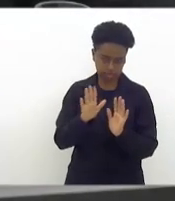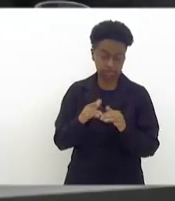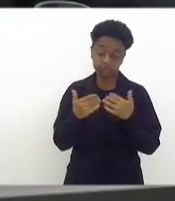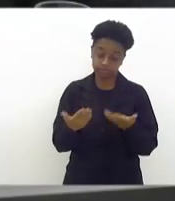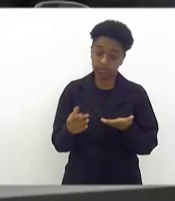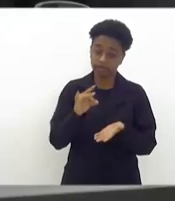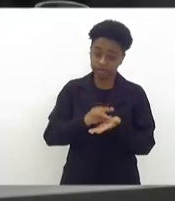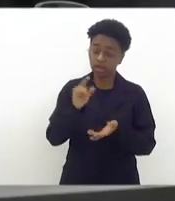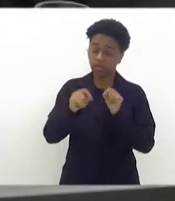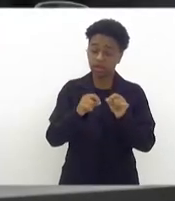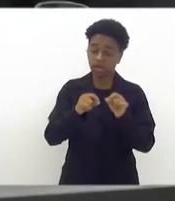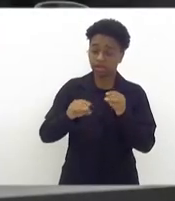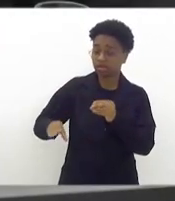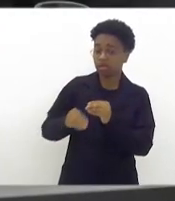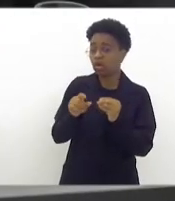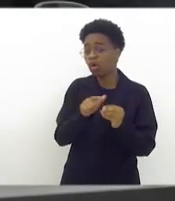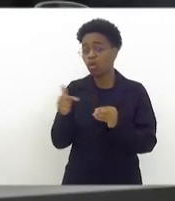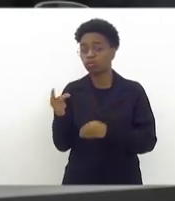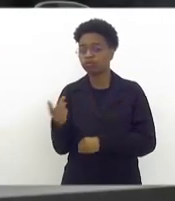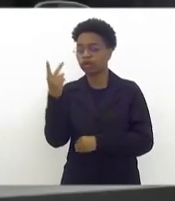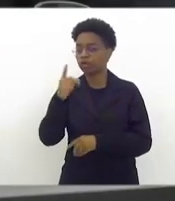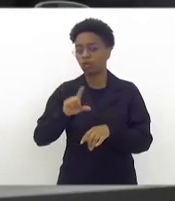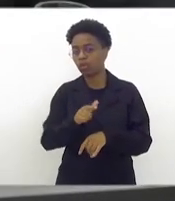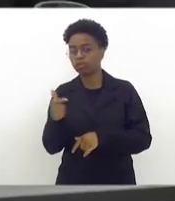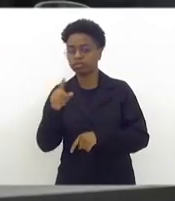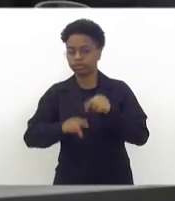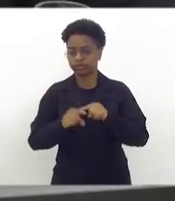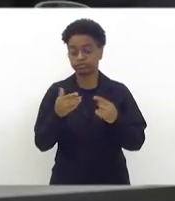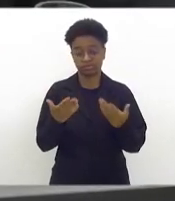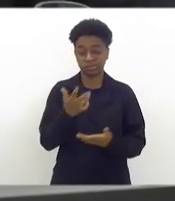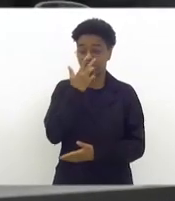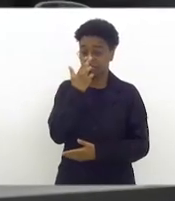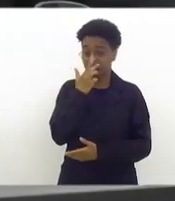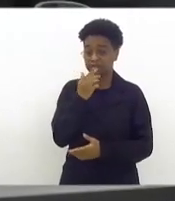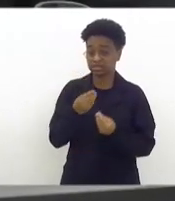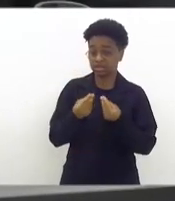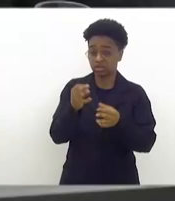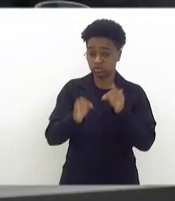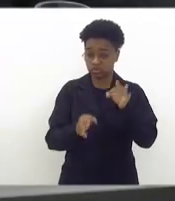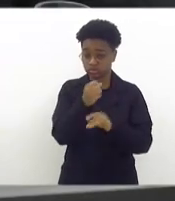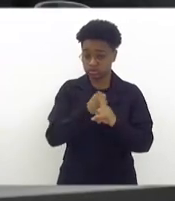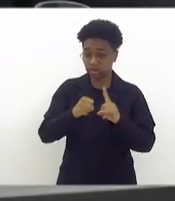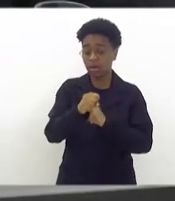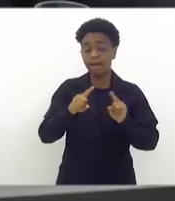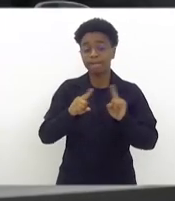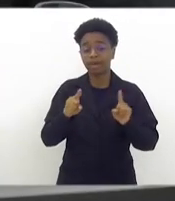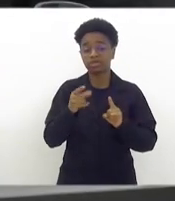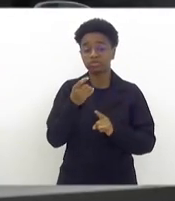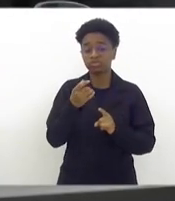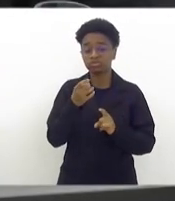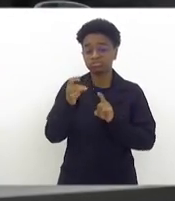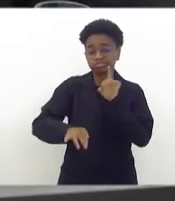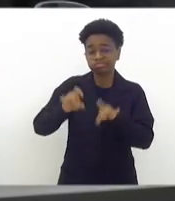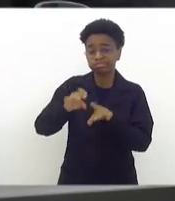é repassado aos outros preços. Então, aparentemente, você está fazendo justiça social, mas está poluindo. Então, eu